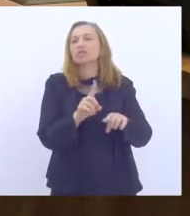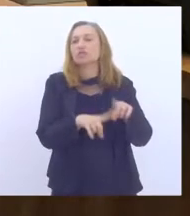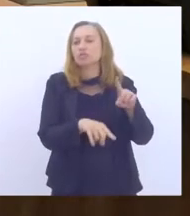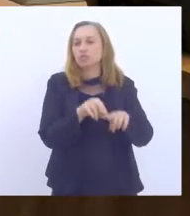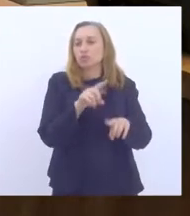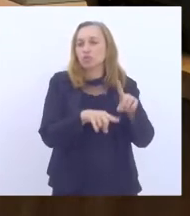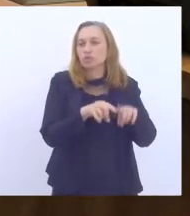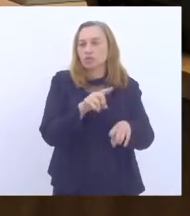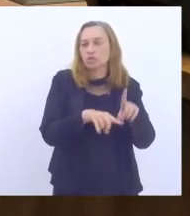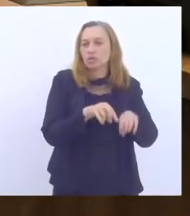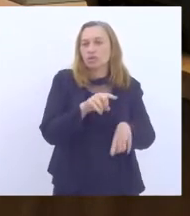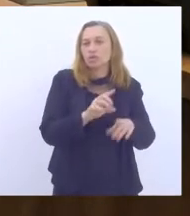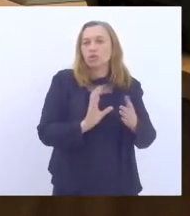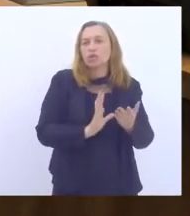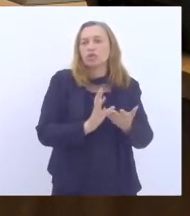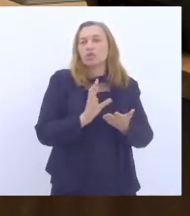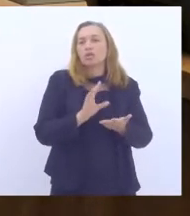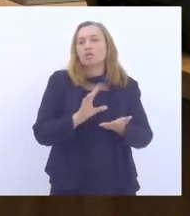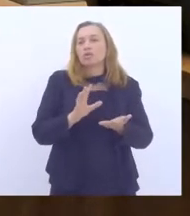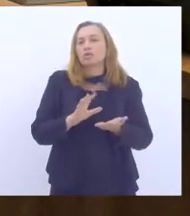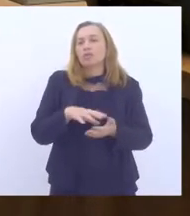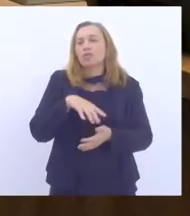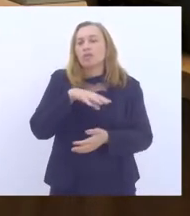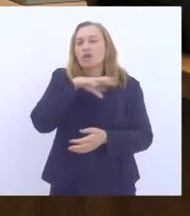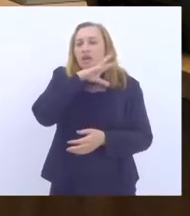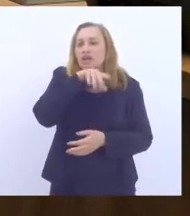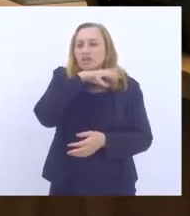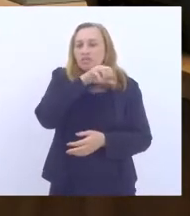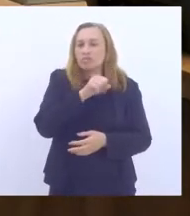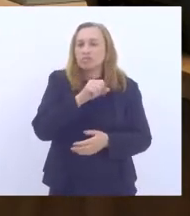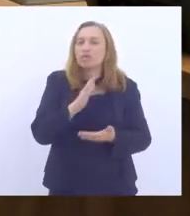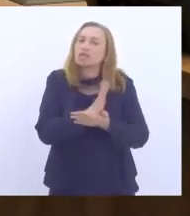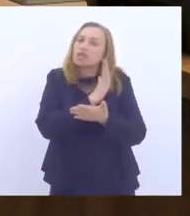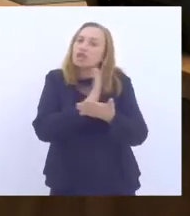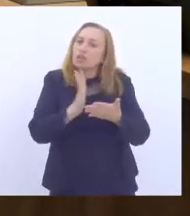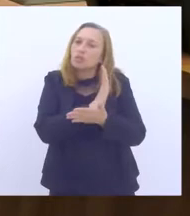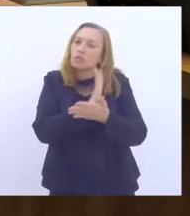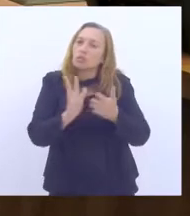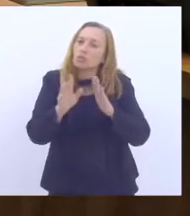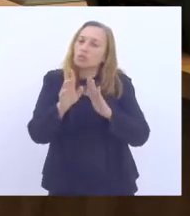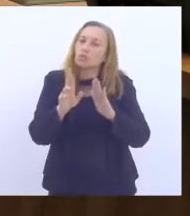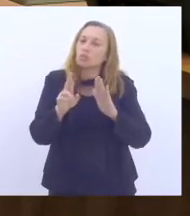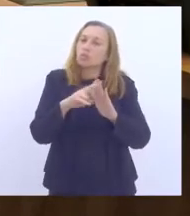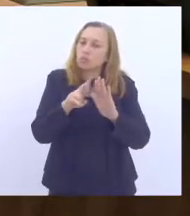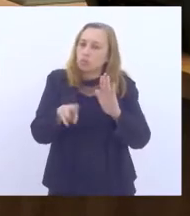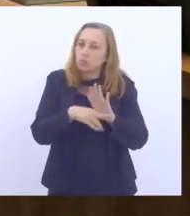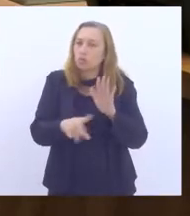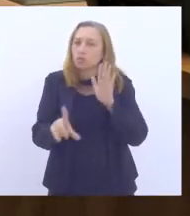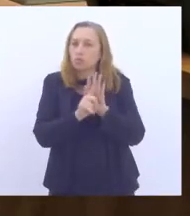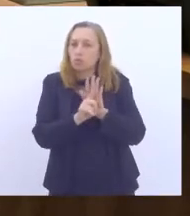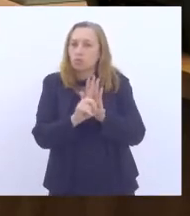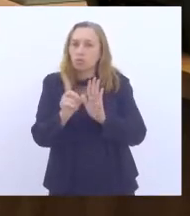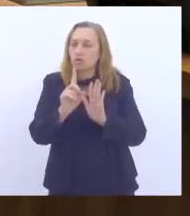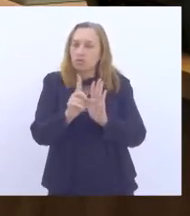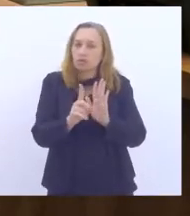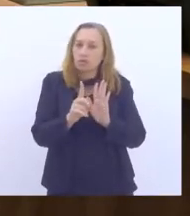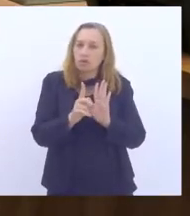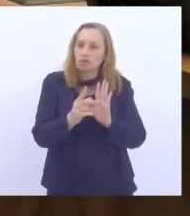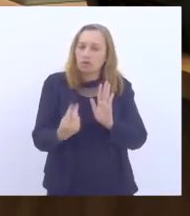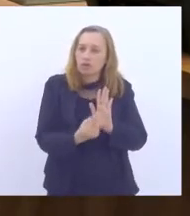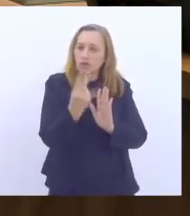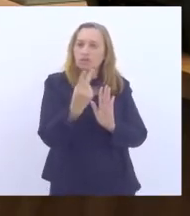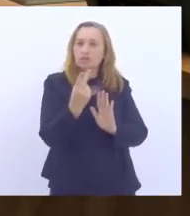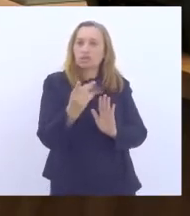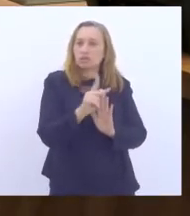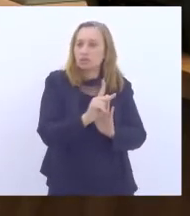de origem animal de forma artesanal ou seja existe alguns pontos dessas leis que não foram contemplados no